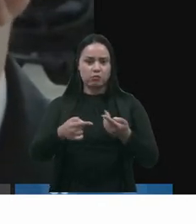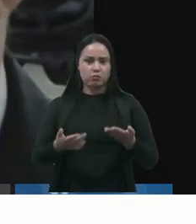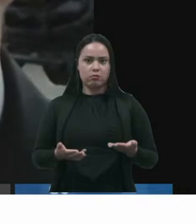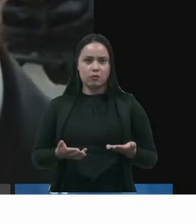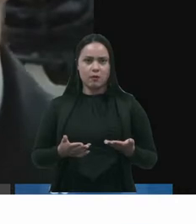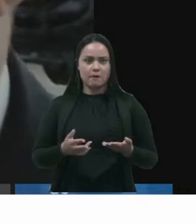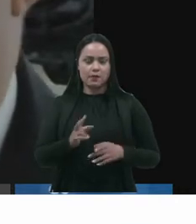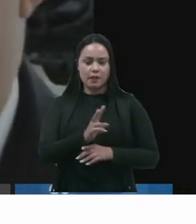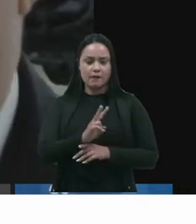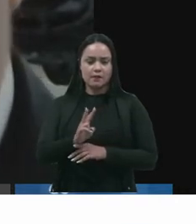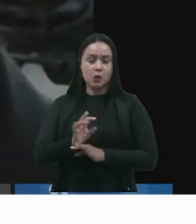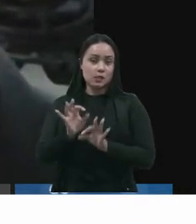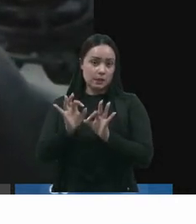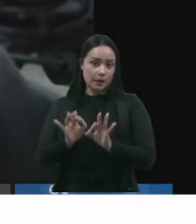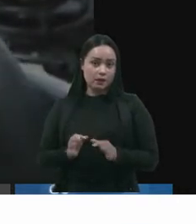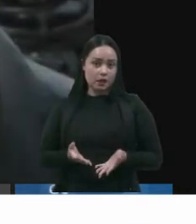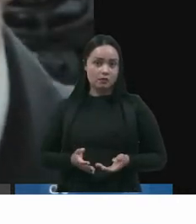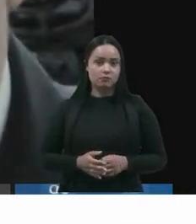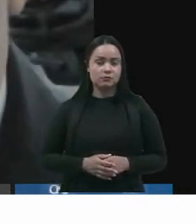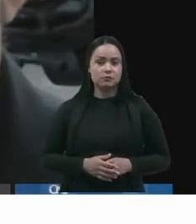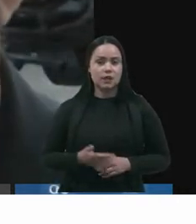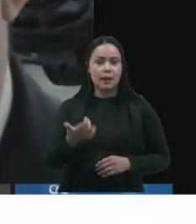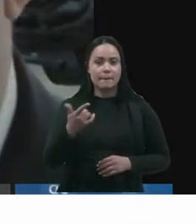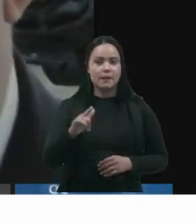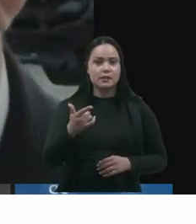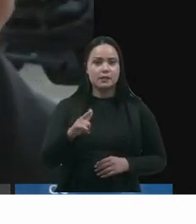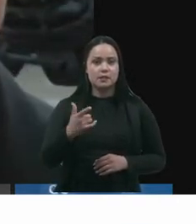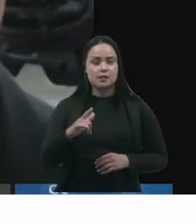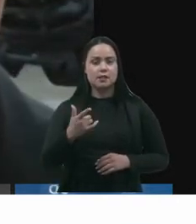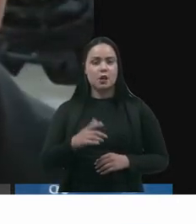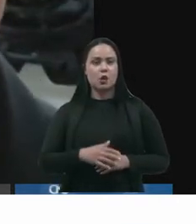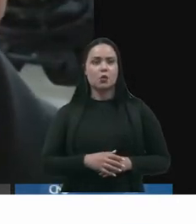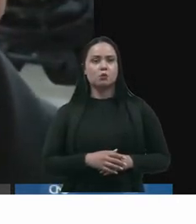Dessa revisão disciplinar, repetição